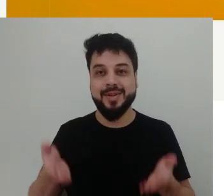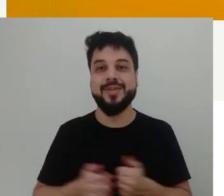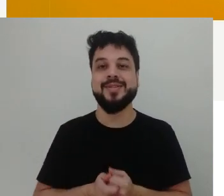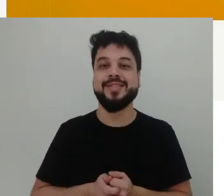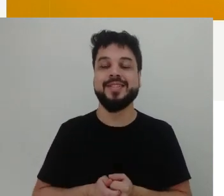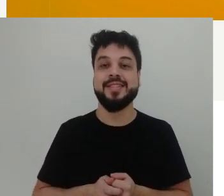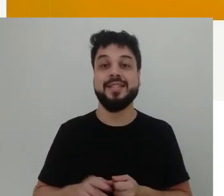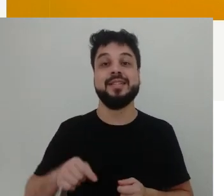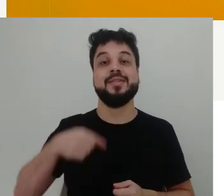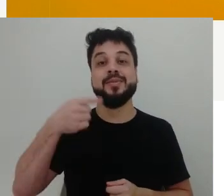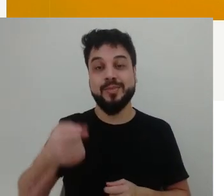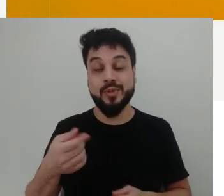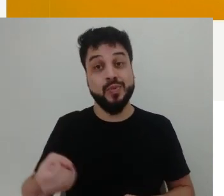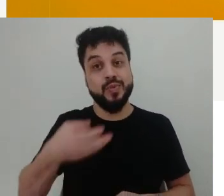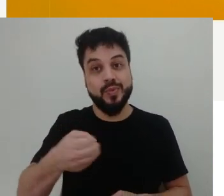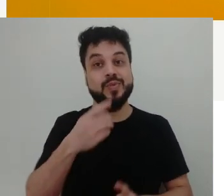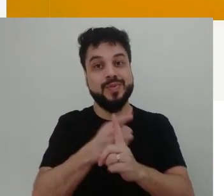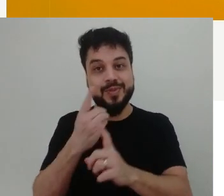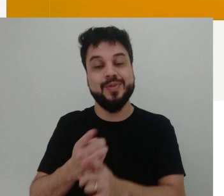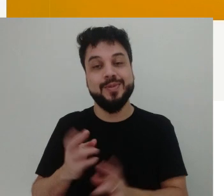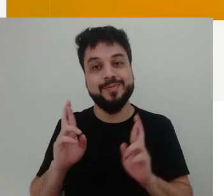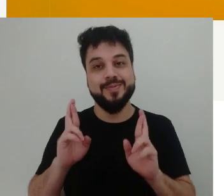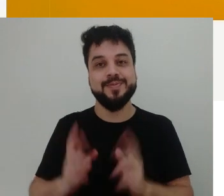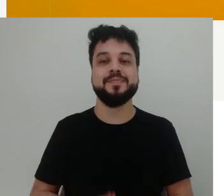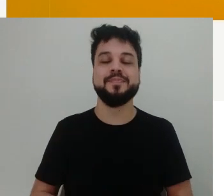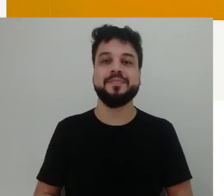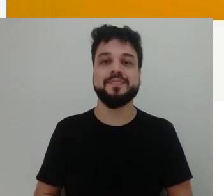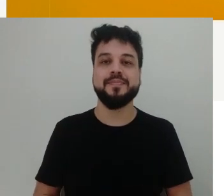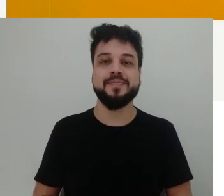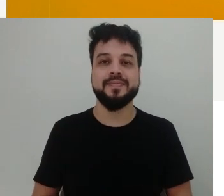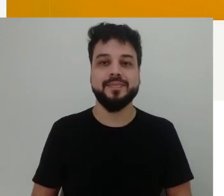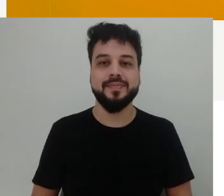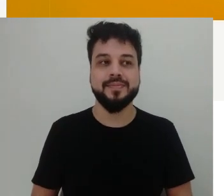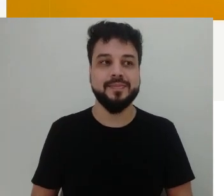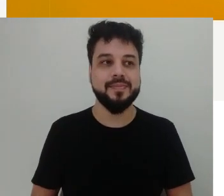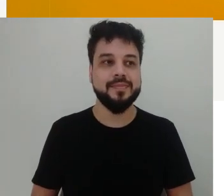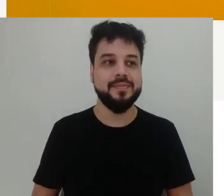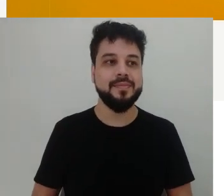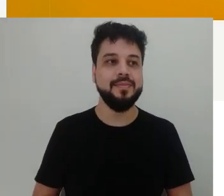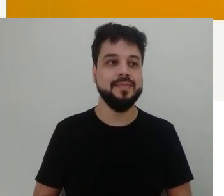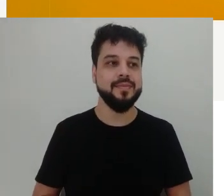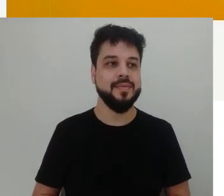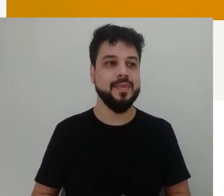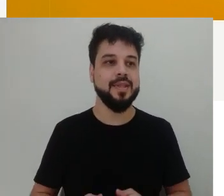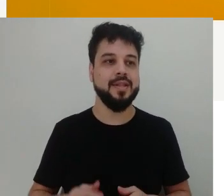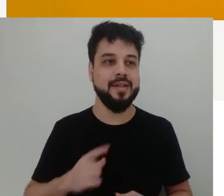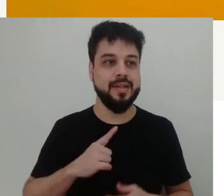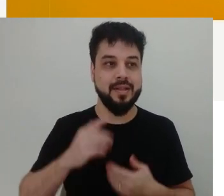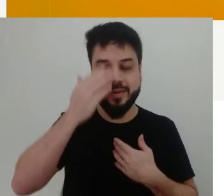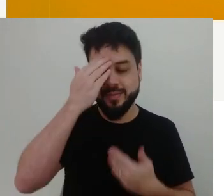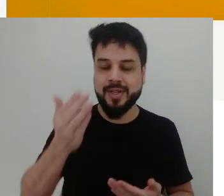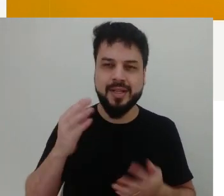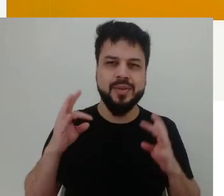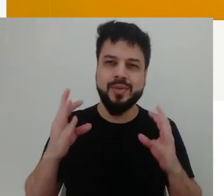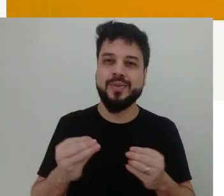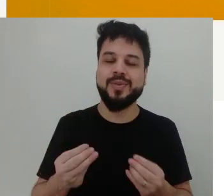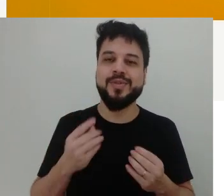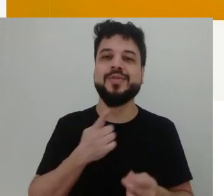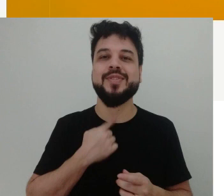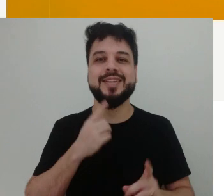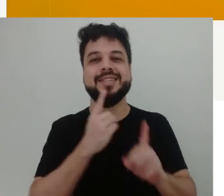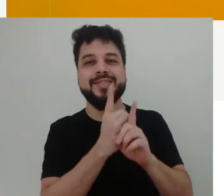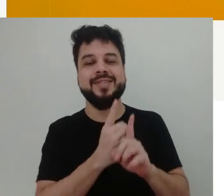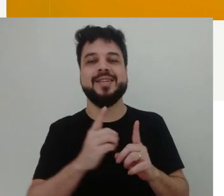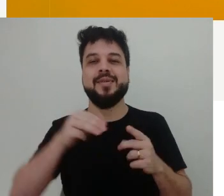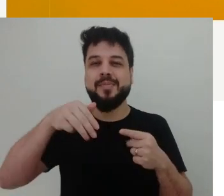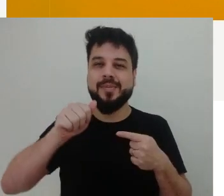usei a expressão Deus me livre, que saiu involuntariamente. Não é nada contra o espanhol, é contra a minha própria capacidade, na